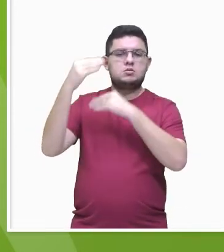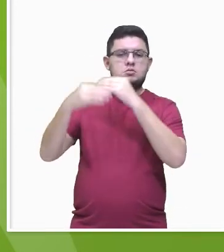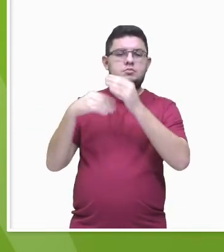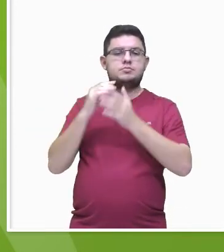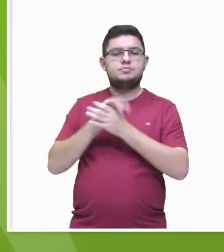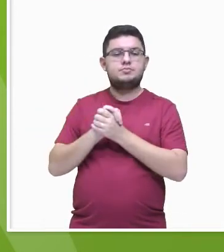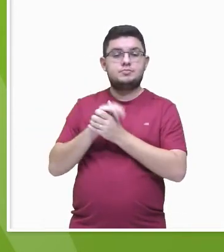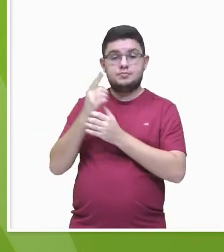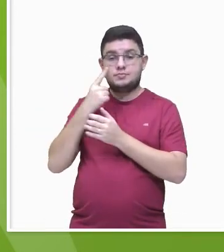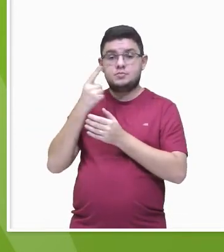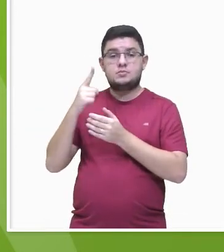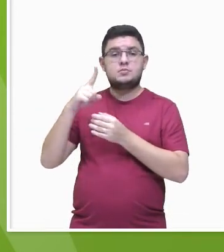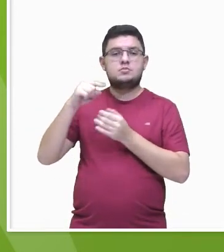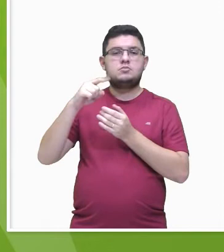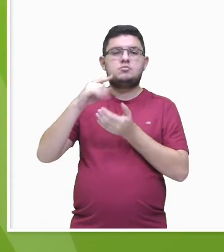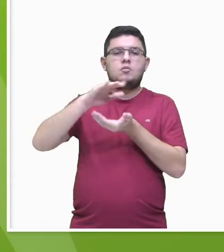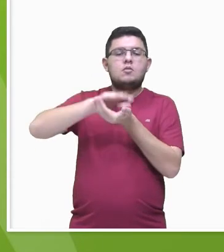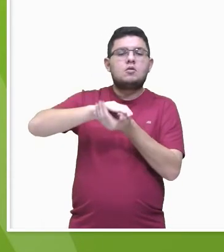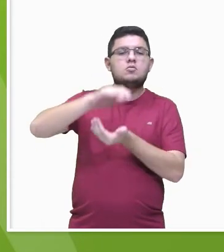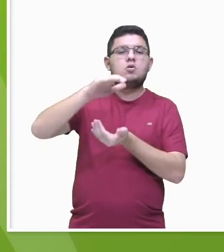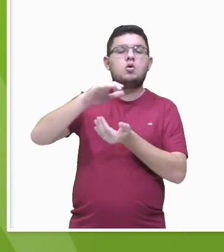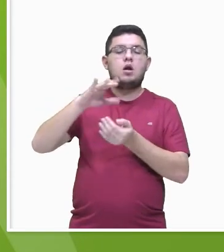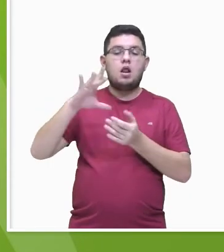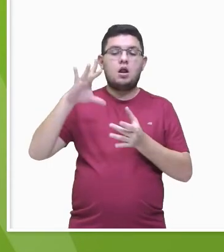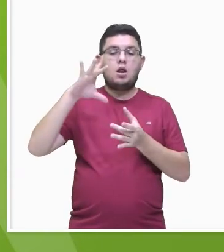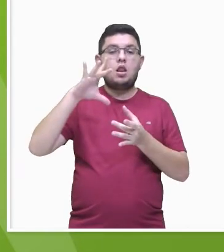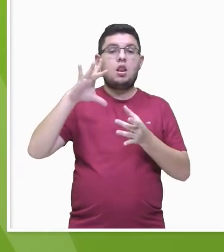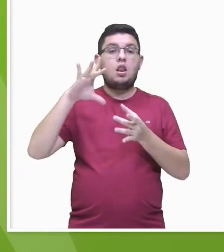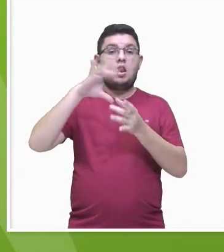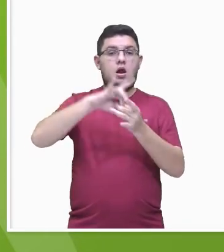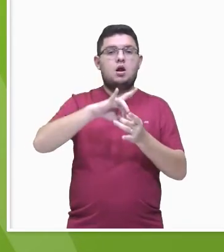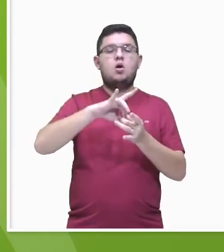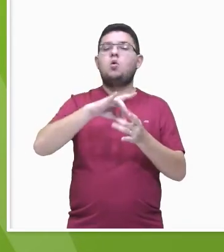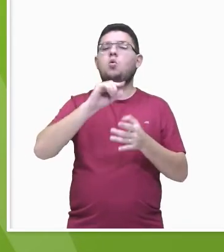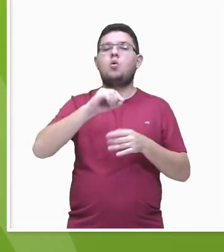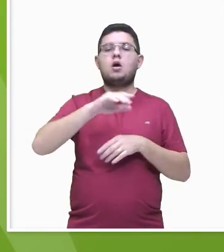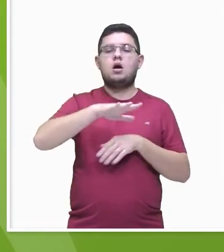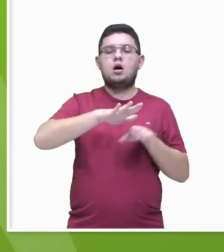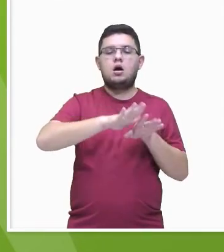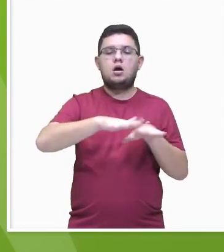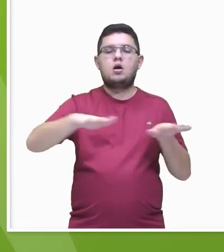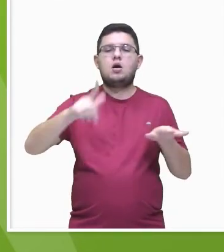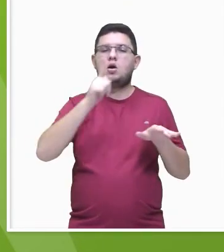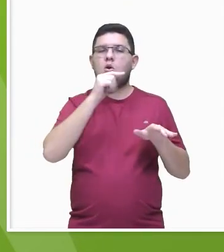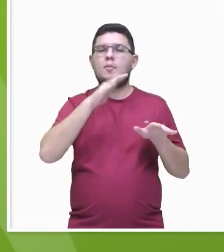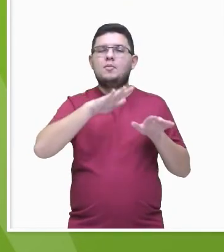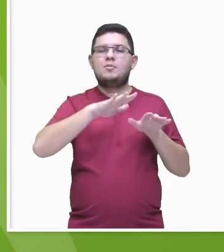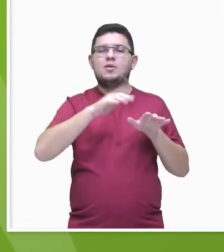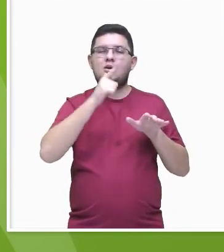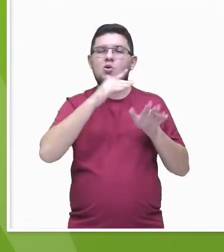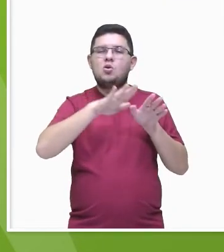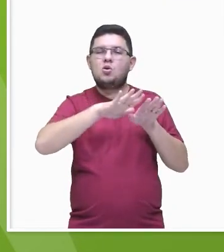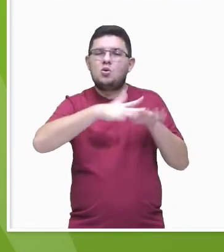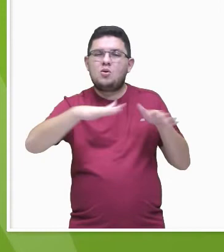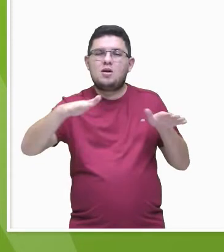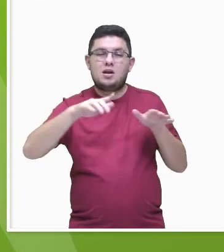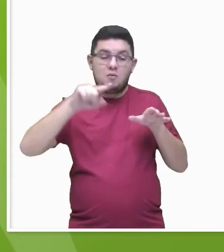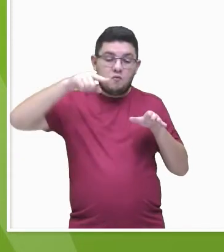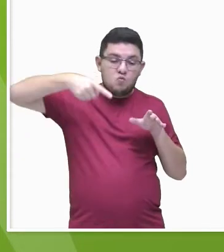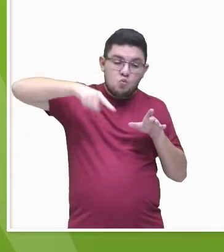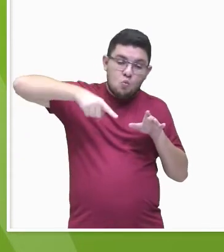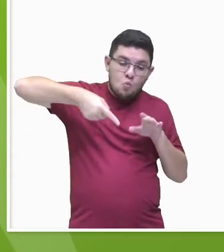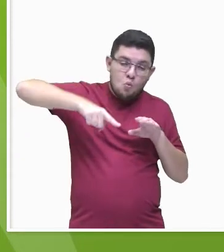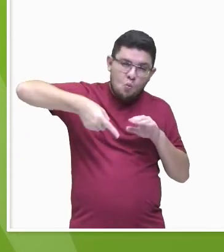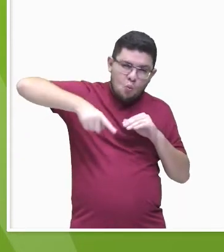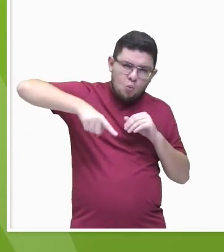larva fixa-se no substrato, que é ali o fundo do mar, por exemplo, aquele cascalho, toda aquela área ali que a gente observa no